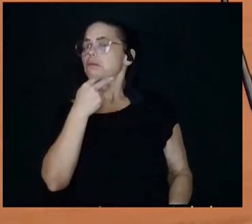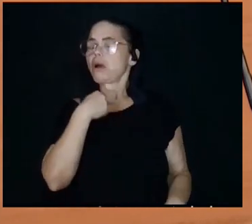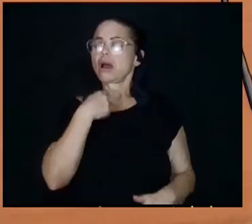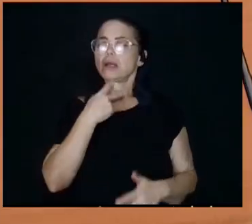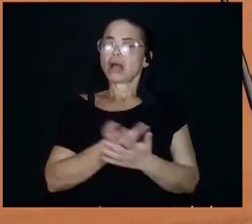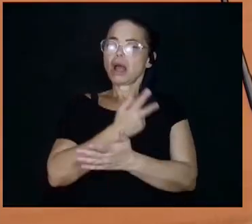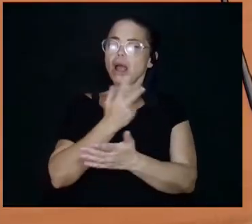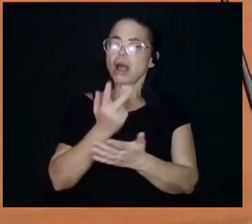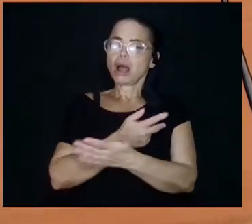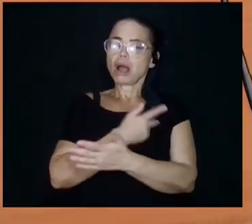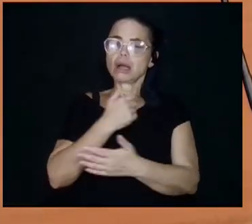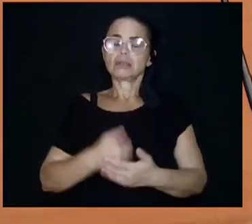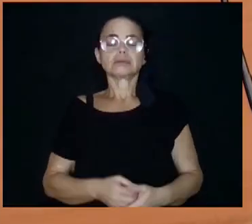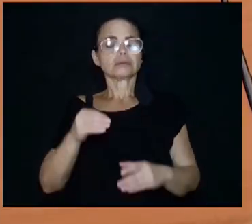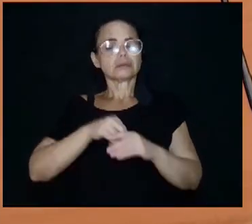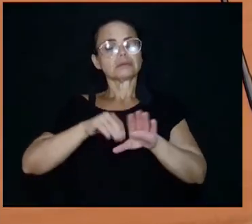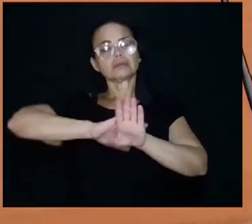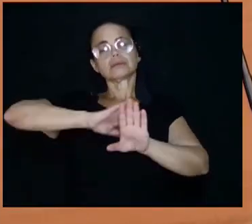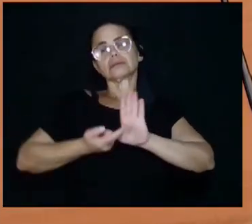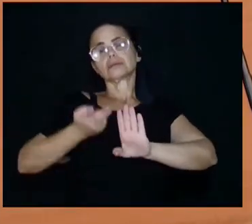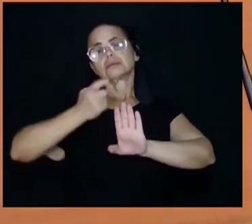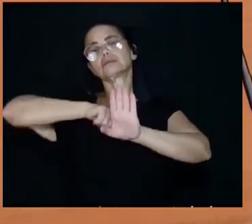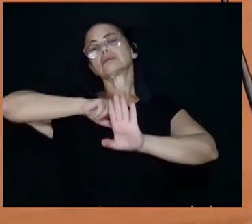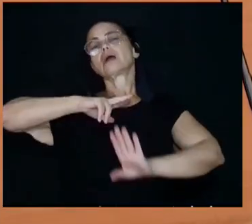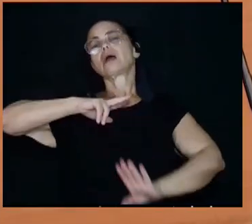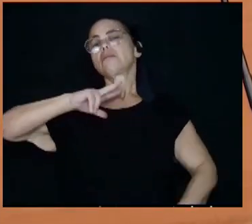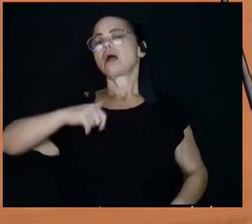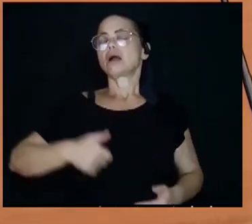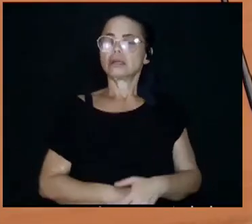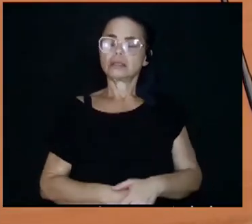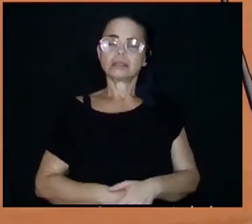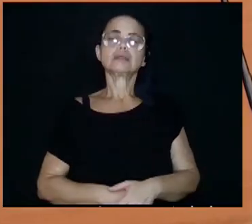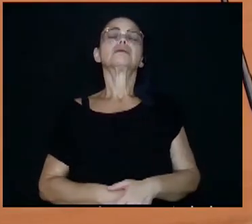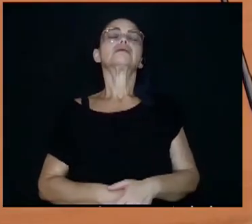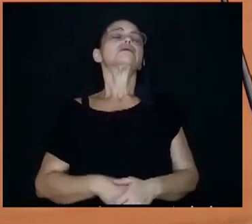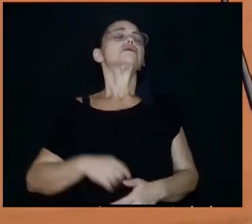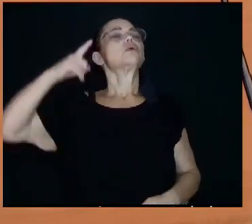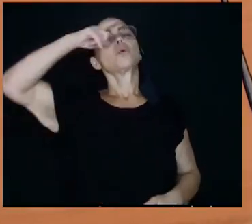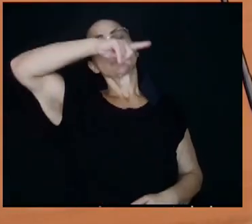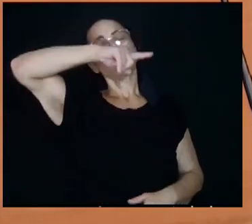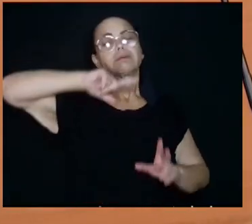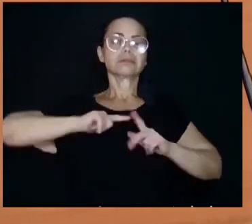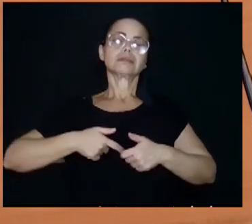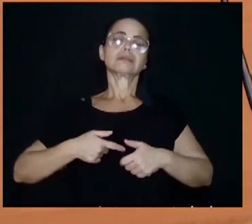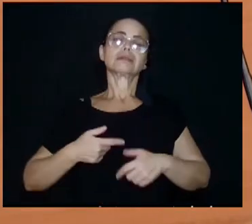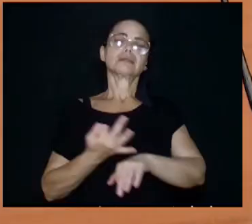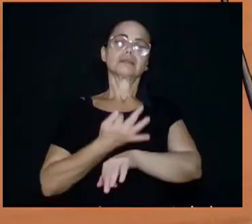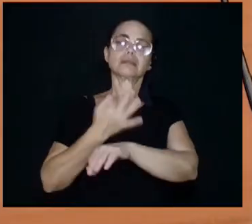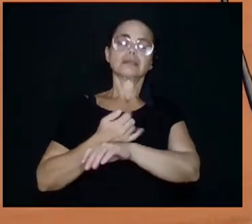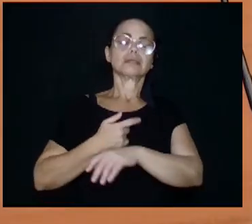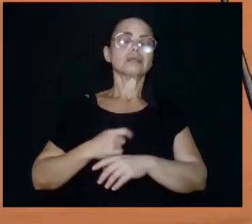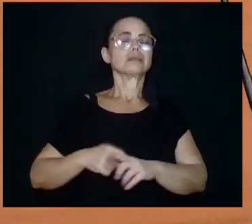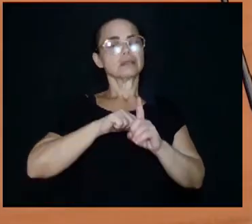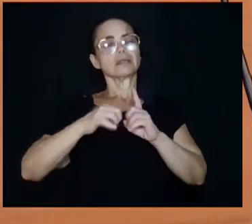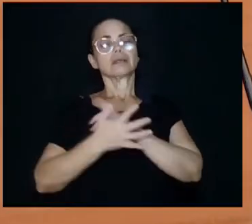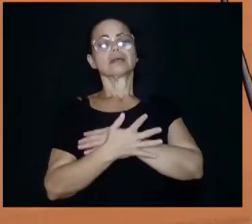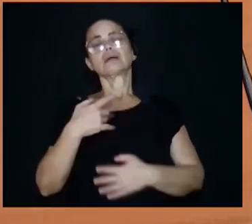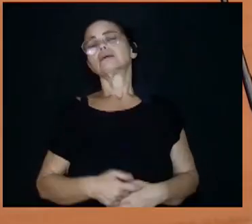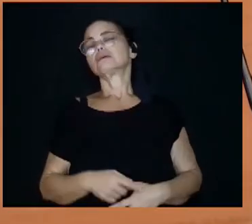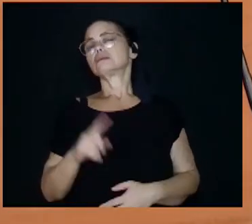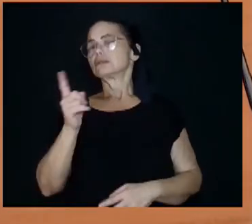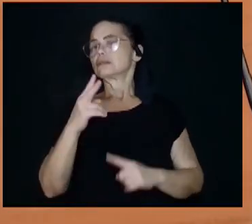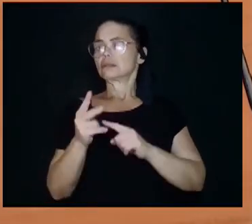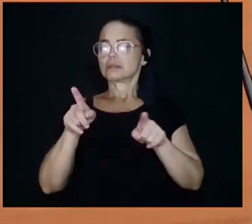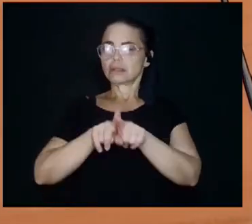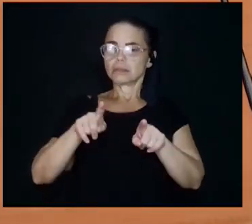elas muitas coisas, né? Muitas coisas difíceis de lidar, muitas vezes porque a sociedade também não ajuda. Né? Então, acho que a gente